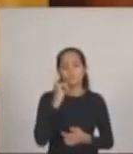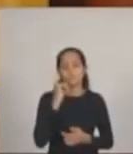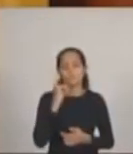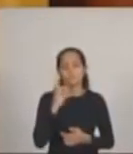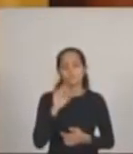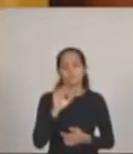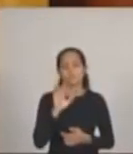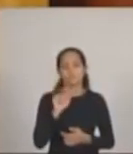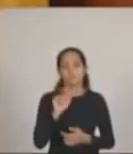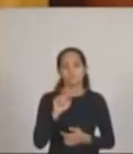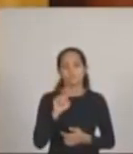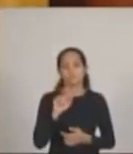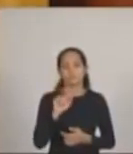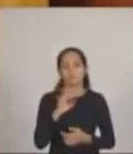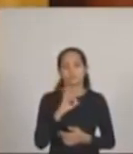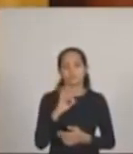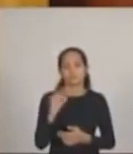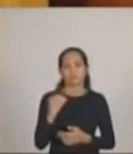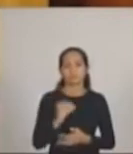Favato.